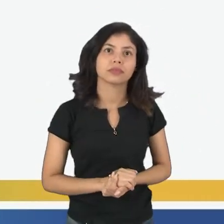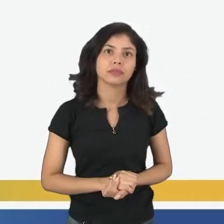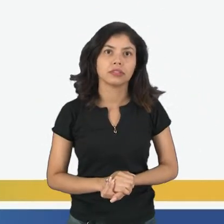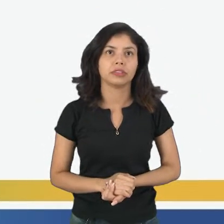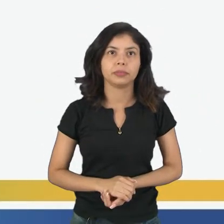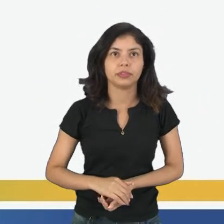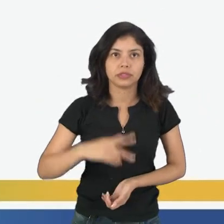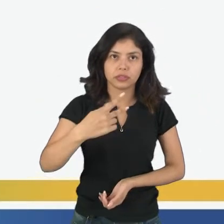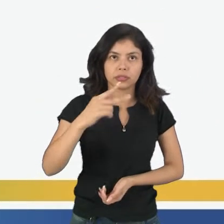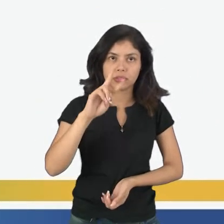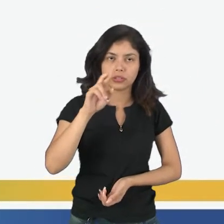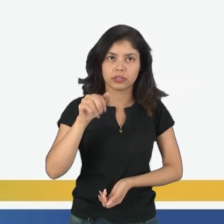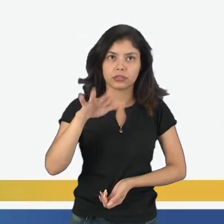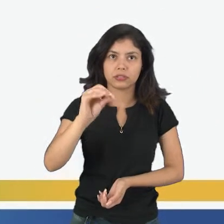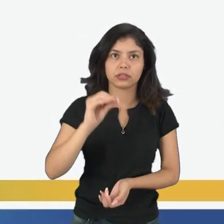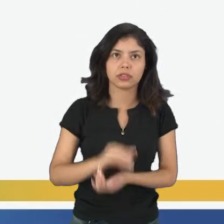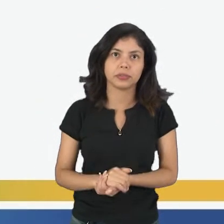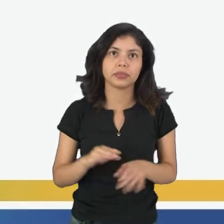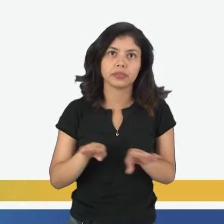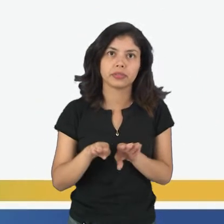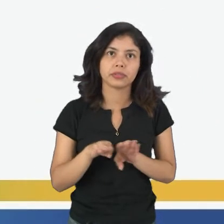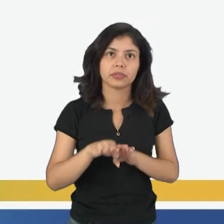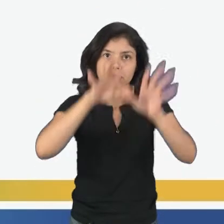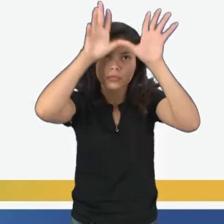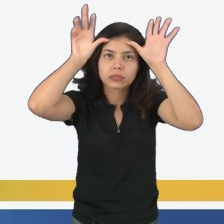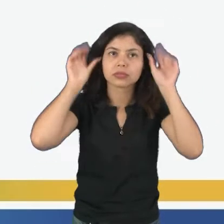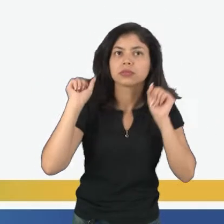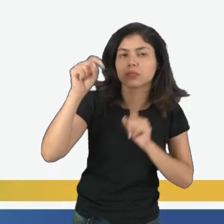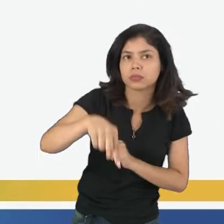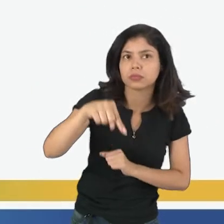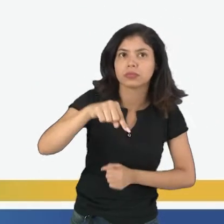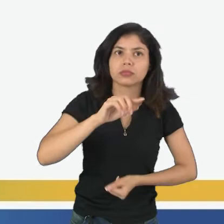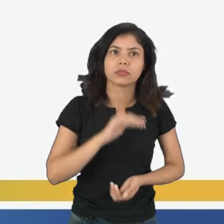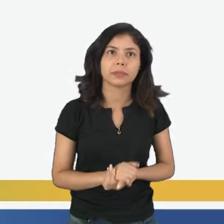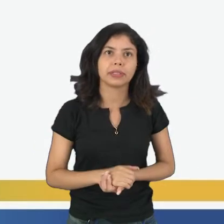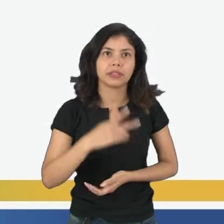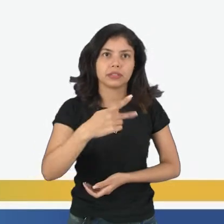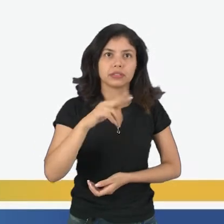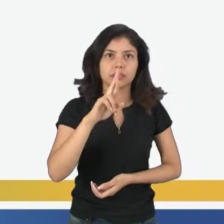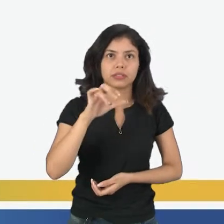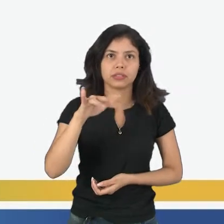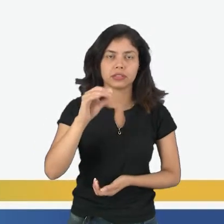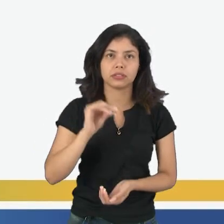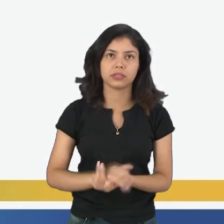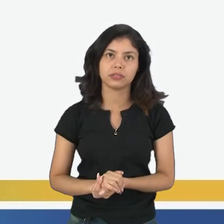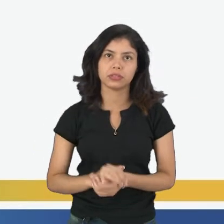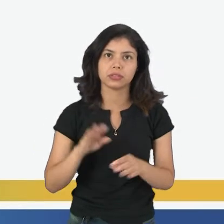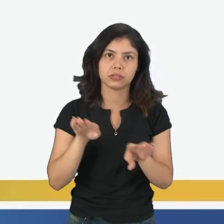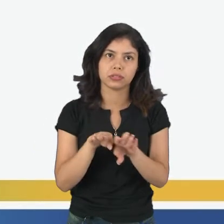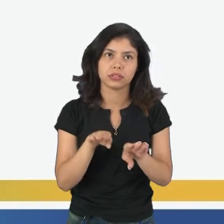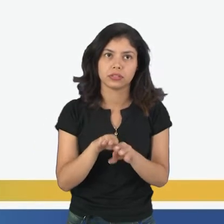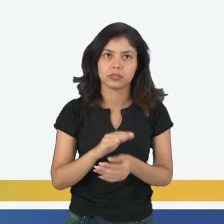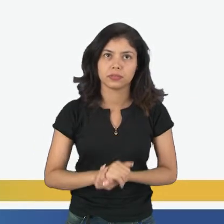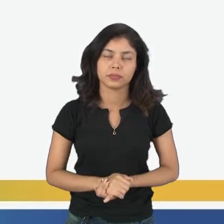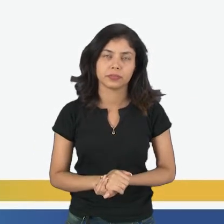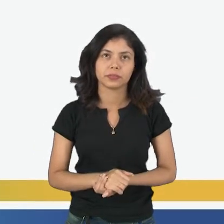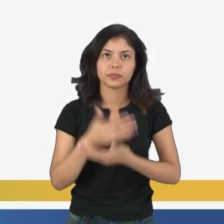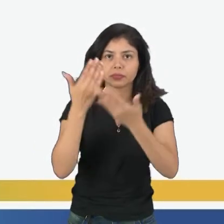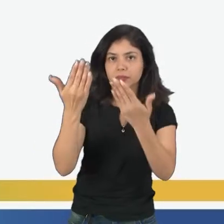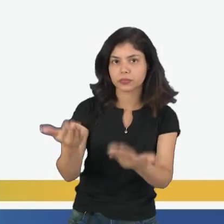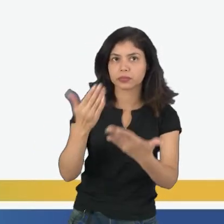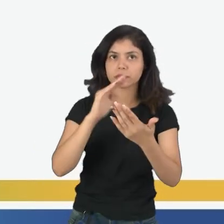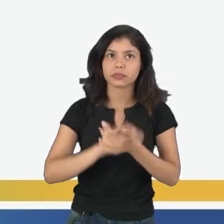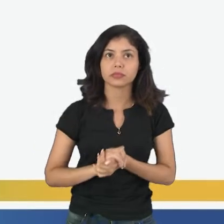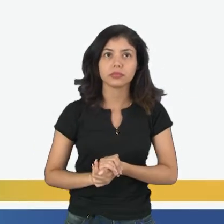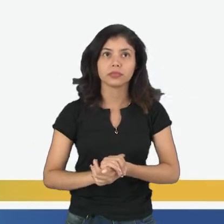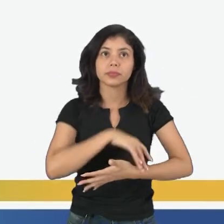Serra do Divisor. Bonito, não é mesmo? Isso aí é o nosso extremo oeste do Brasil, um dos 4, né? E aí, quanto